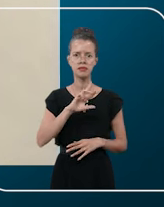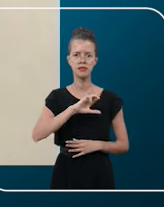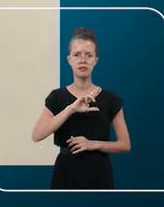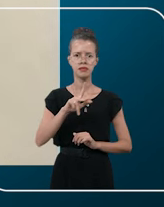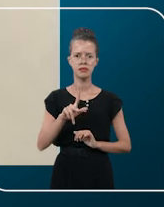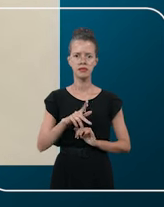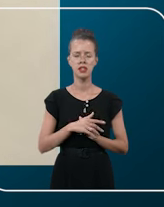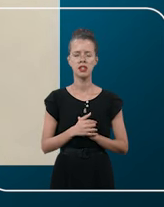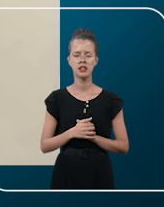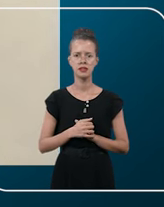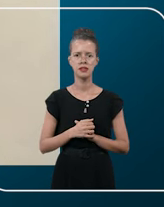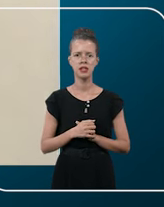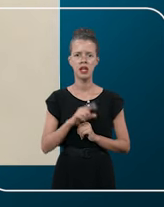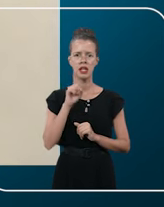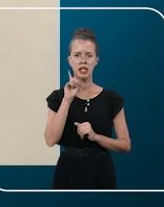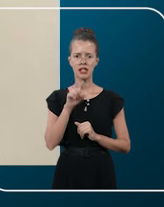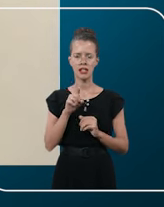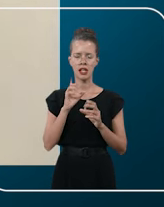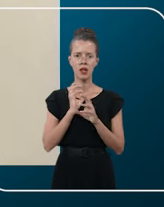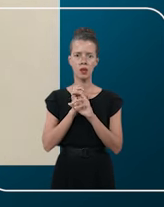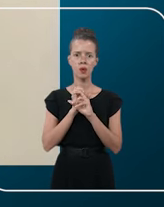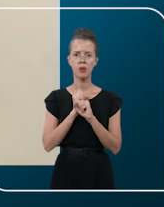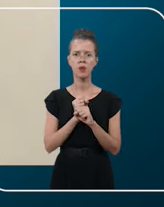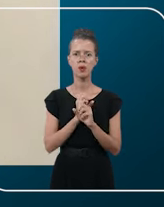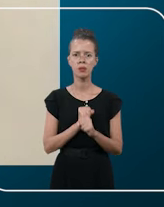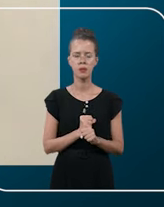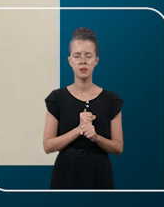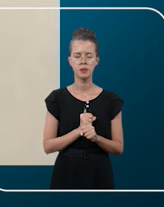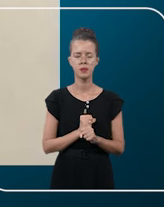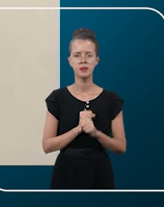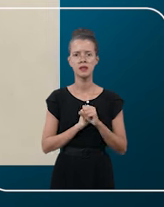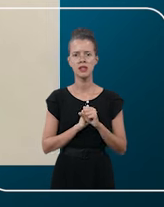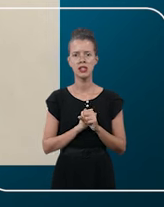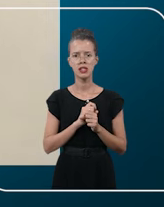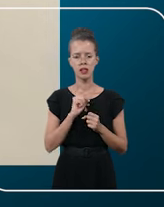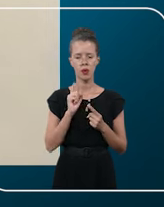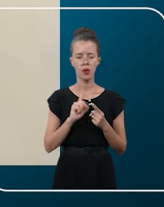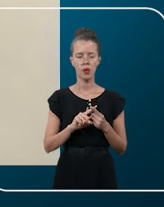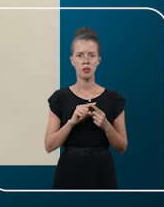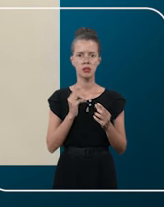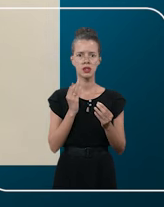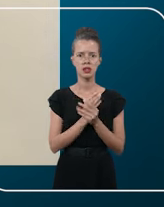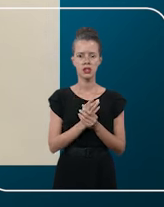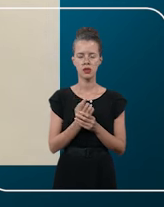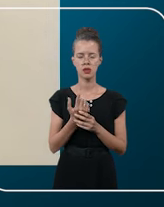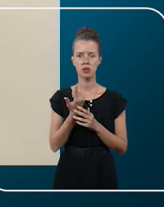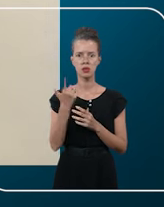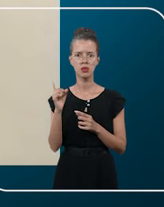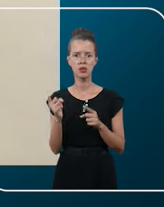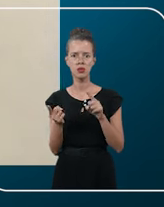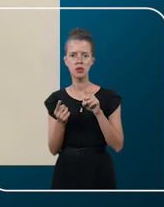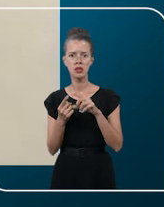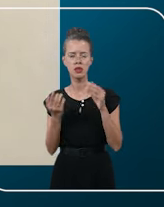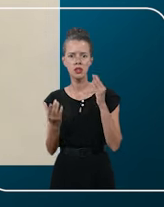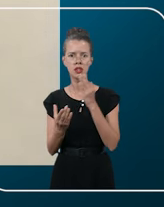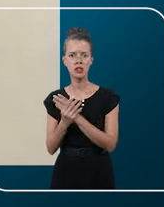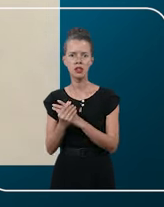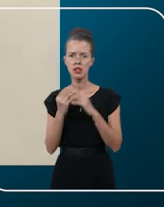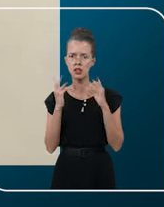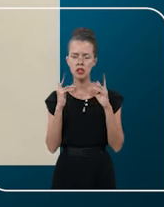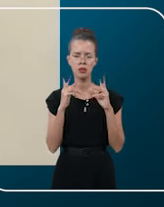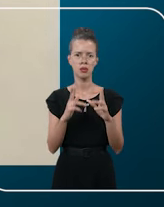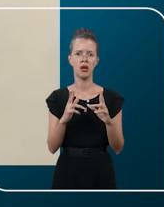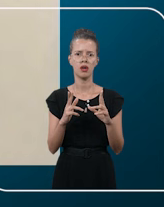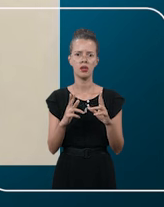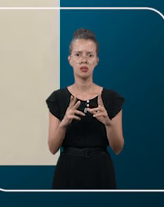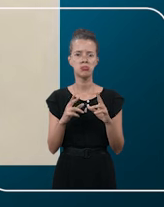passíveis de cumulação. Então, em uma mesma ação, eu posso pedir os três tipos de